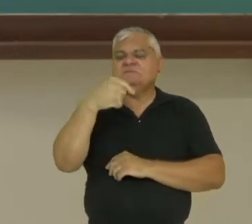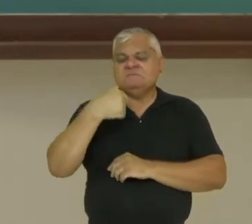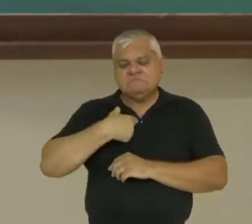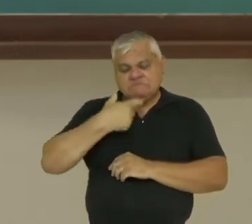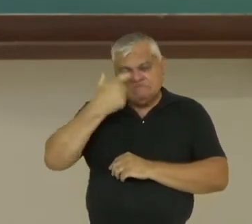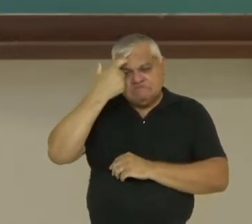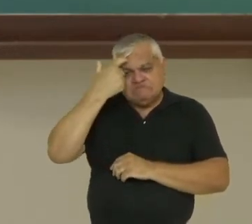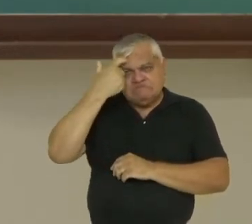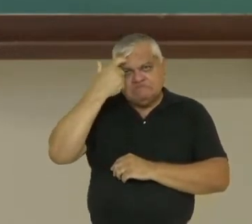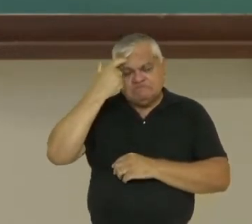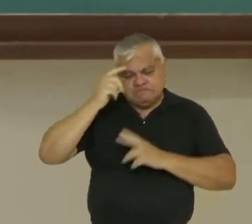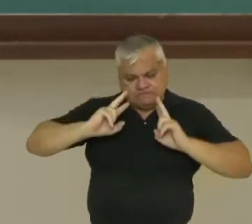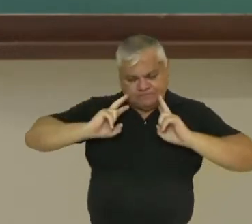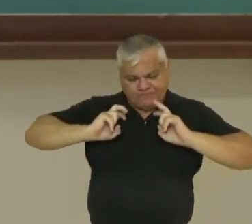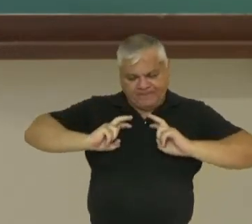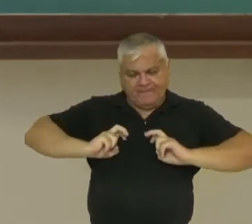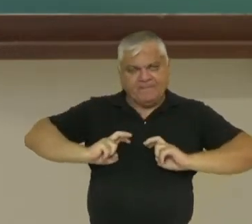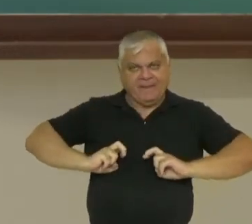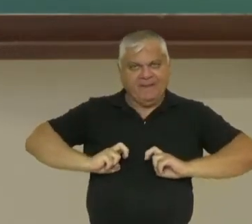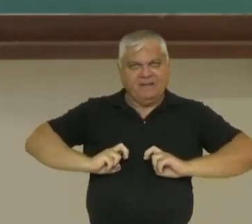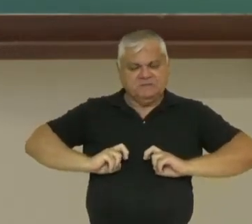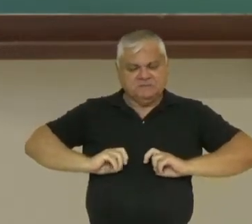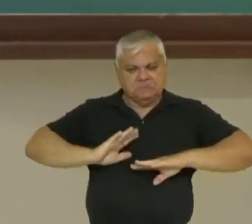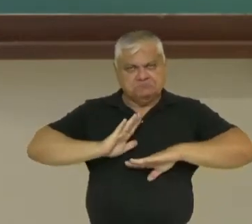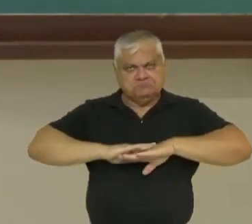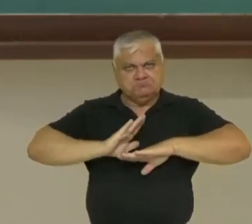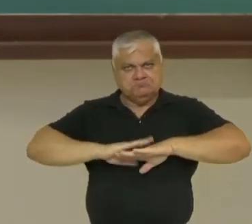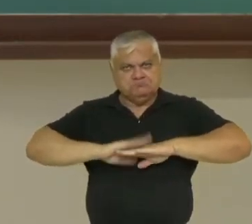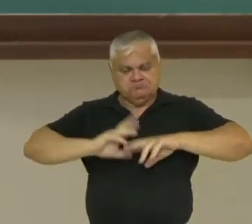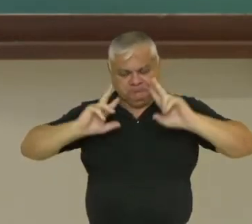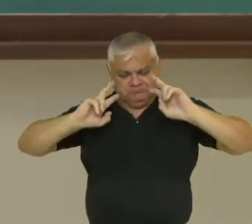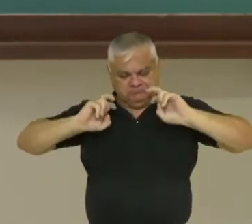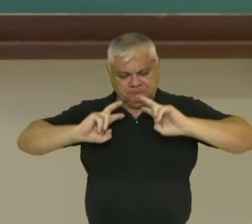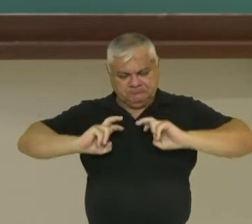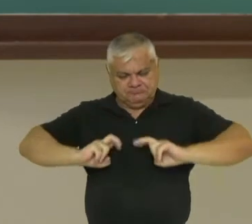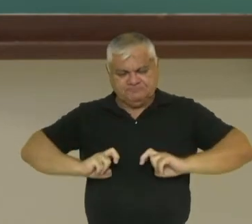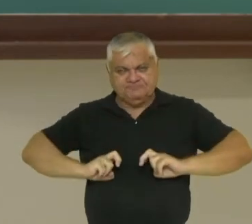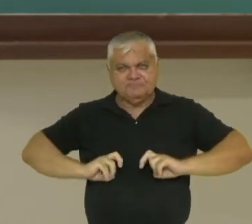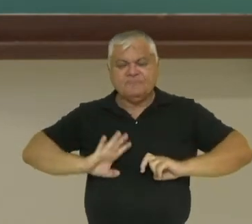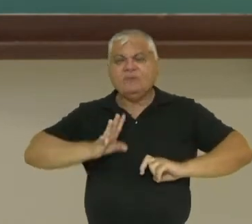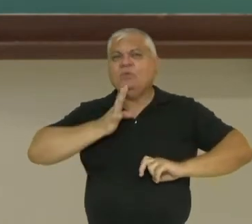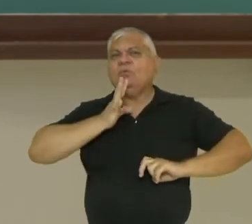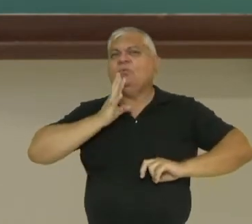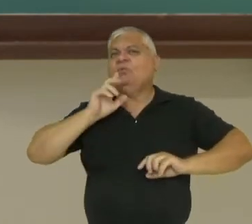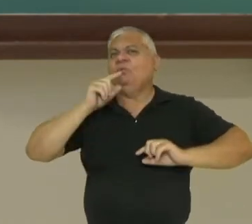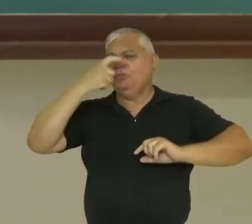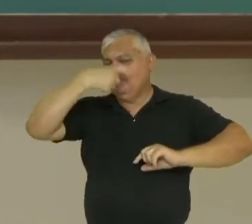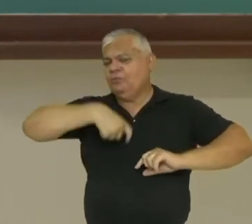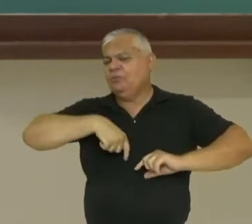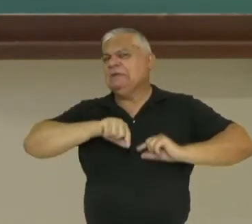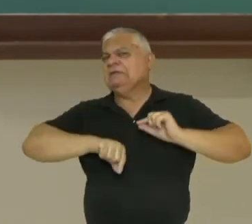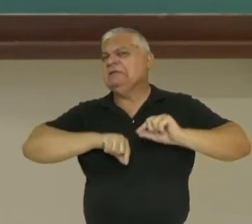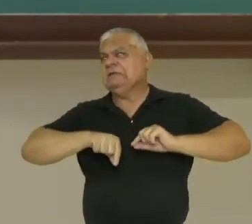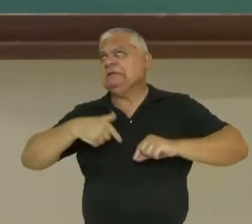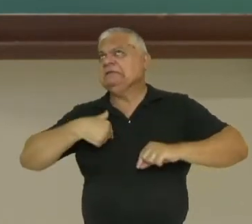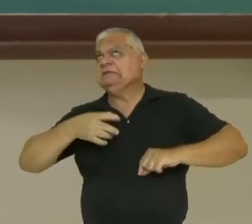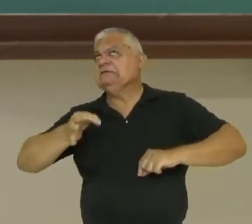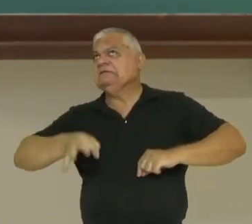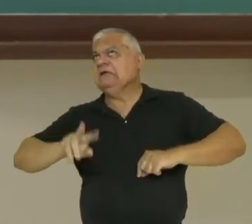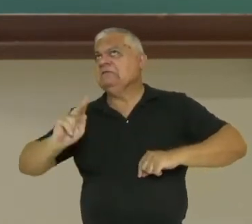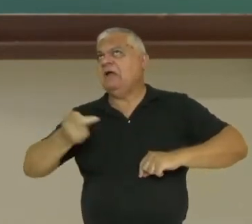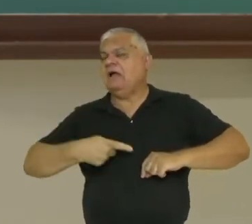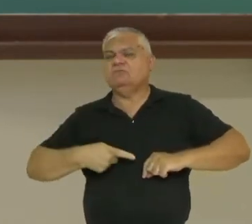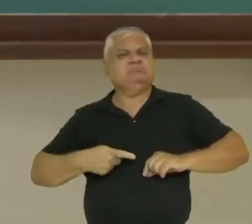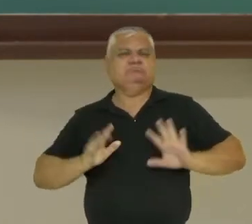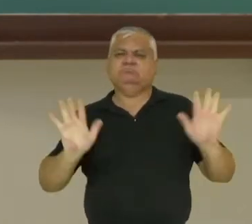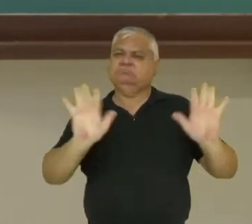se conhecer. É o mais importante nesse momento, você se conhecer. Alguém vai perguntar, tenho certo, tenho errado? Não,